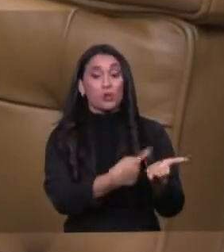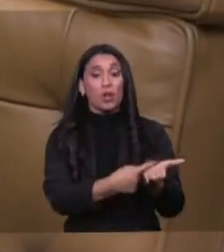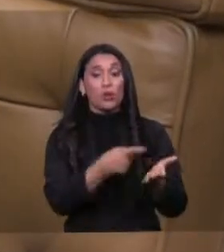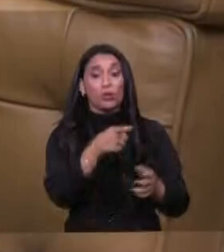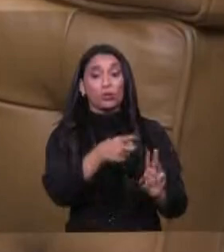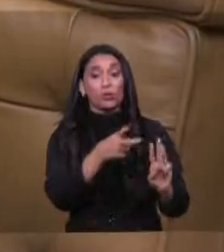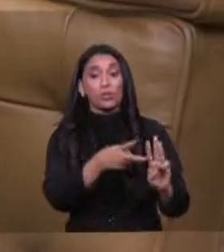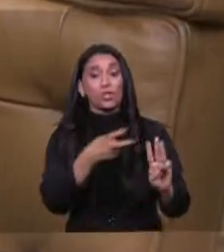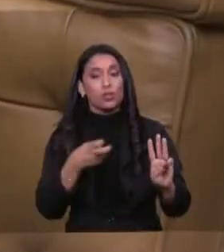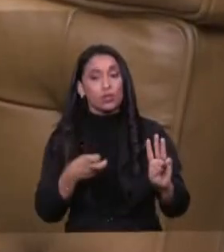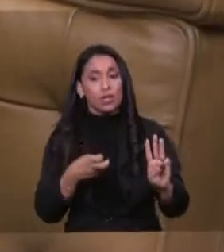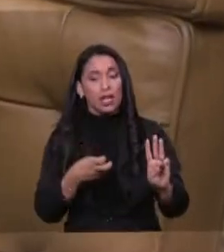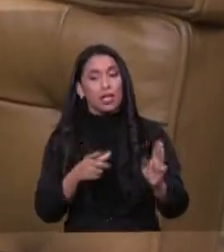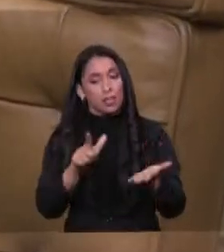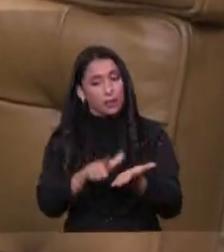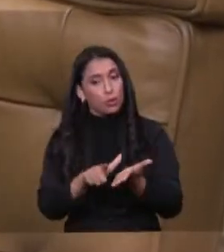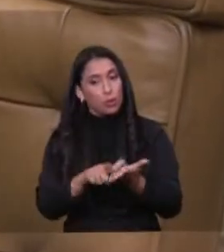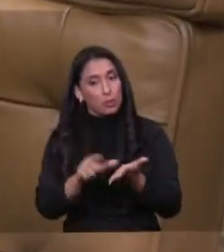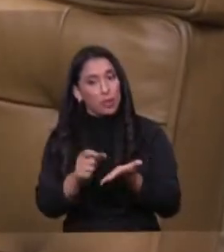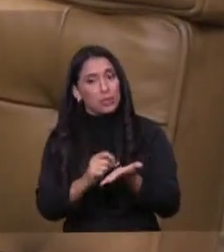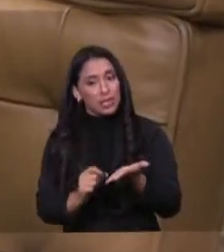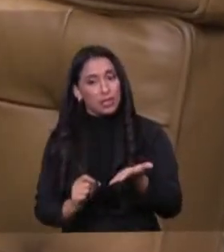índios, escrito em papel,